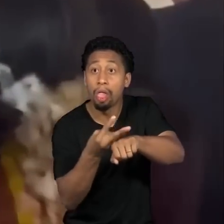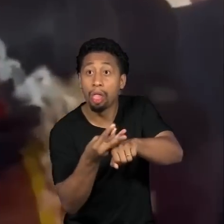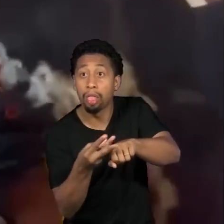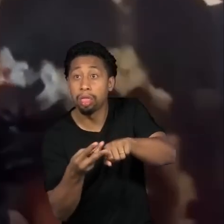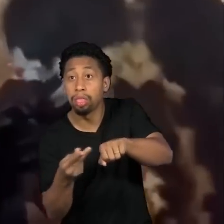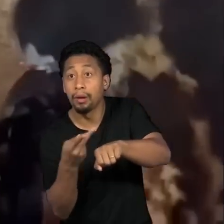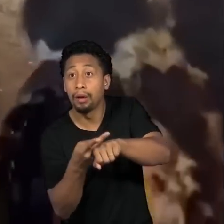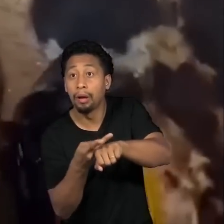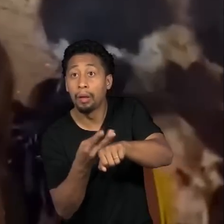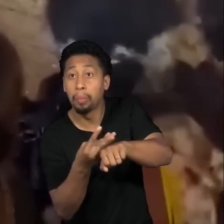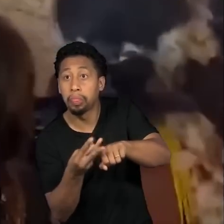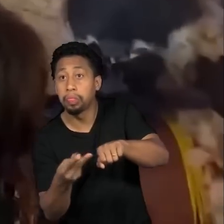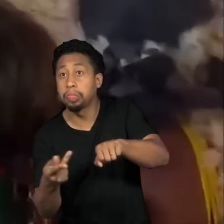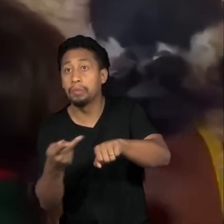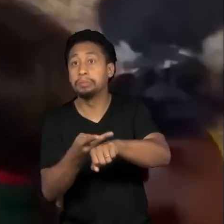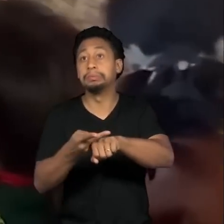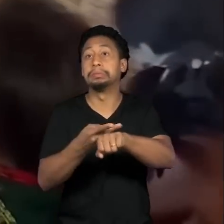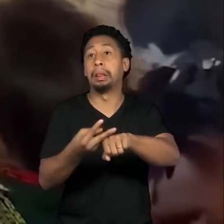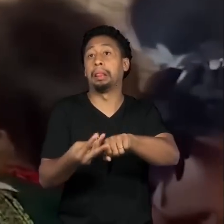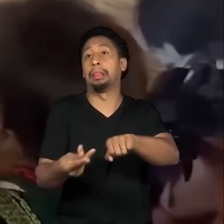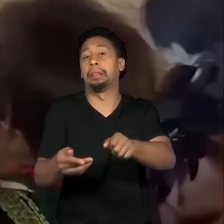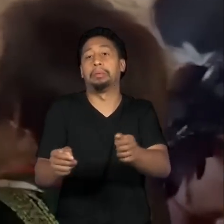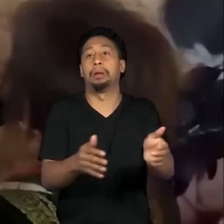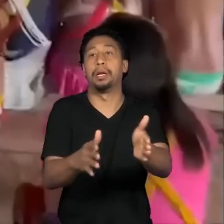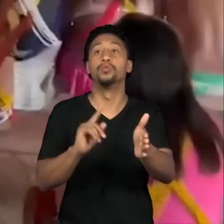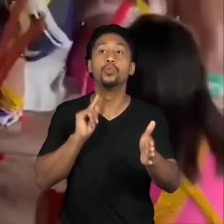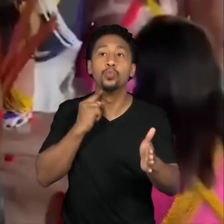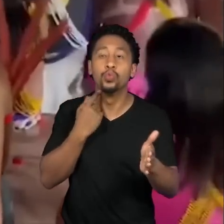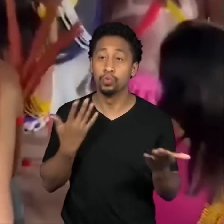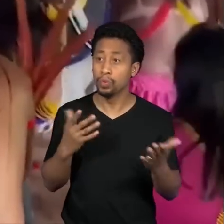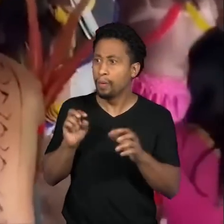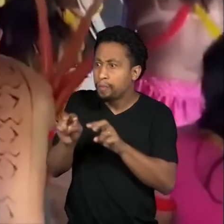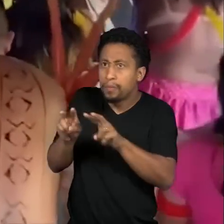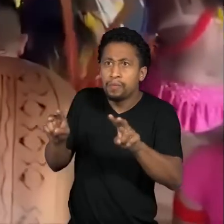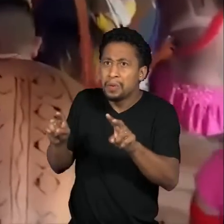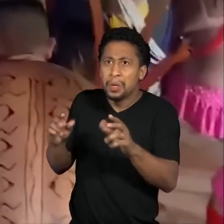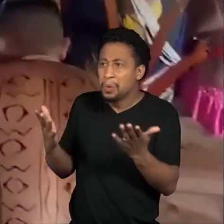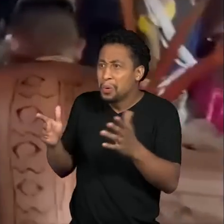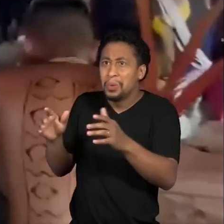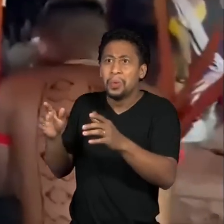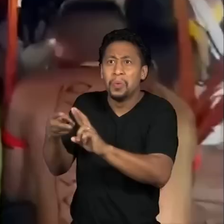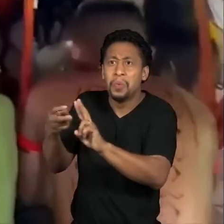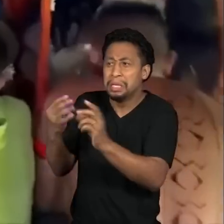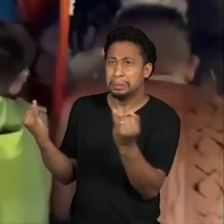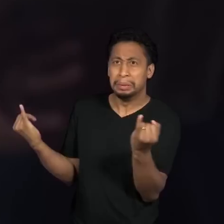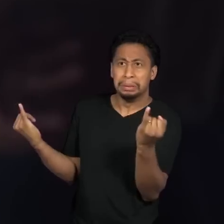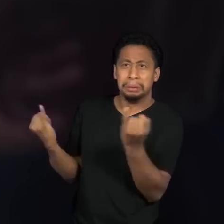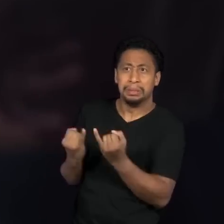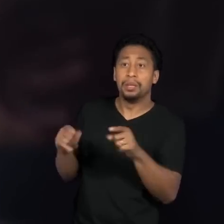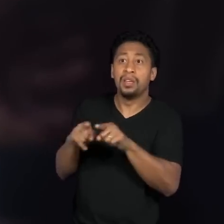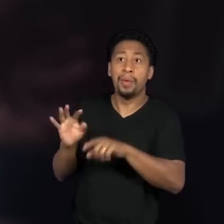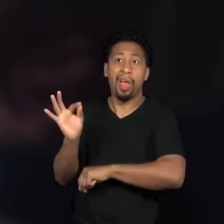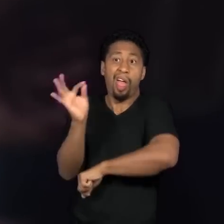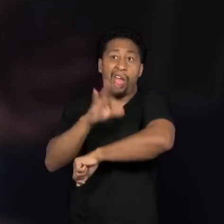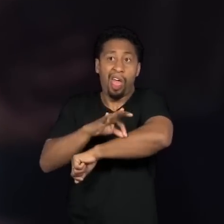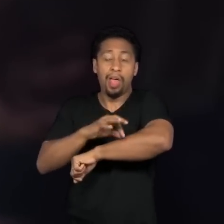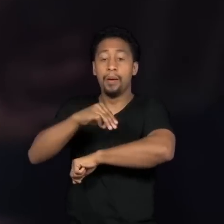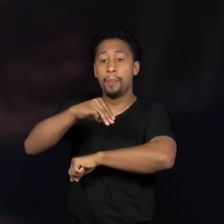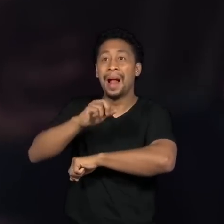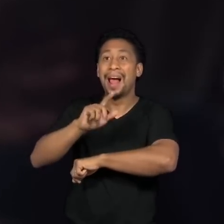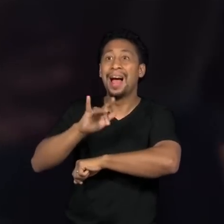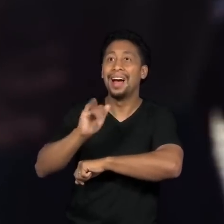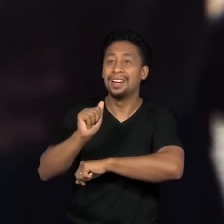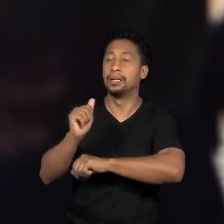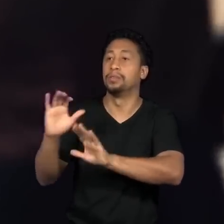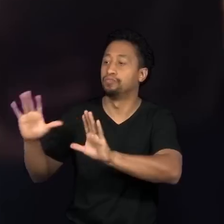foram resgatados em estado grave, desnutridos e com malária e encaminhados a unidades de saúde.